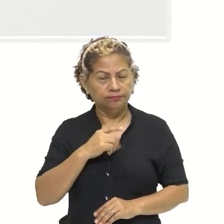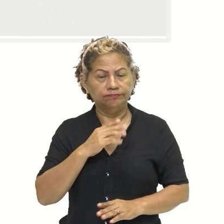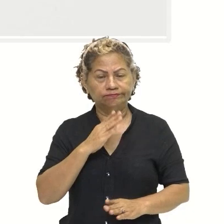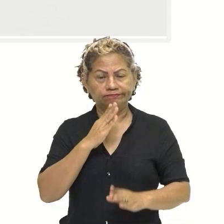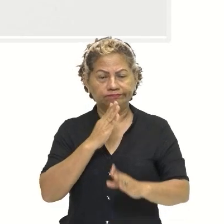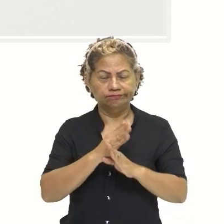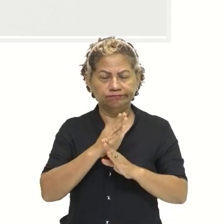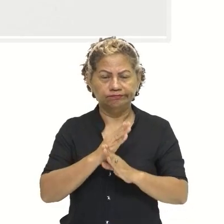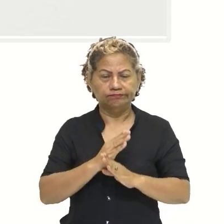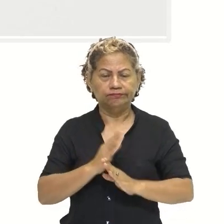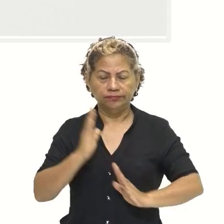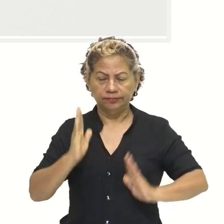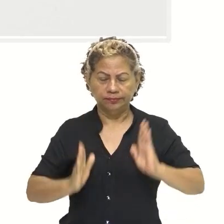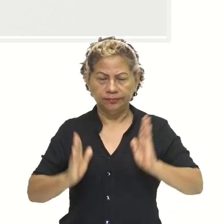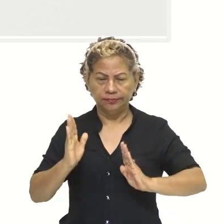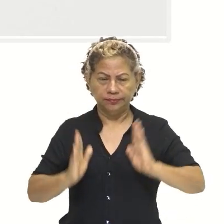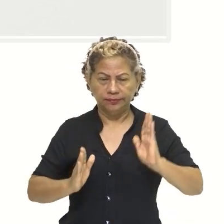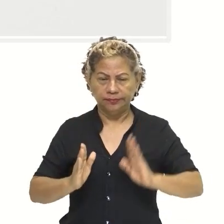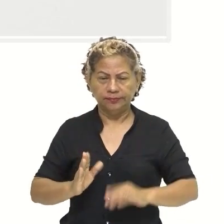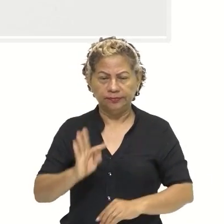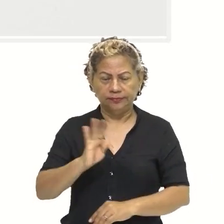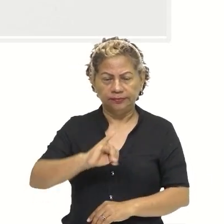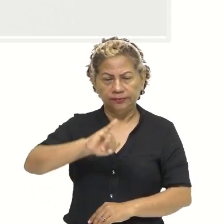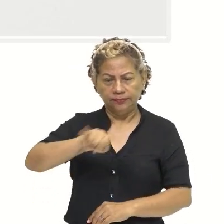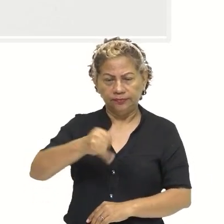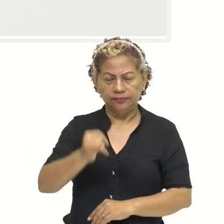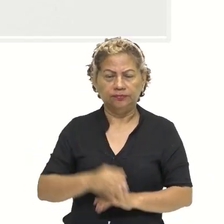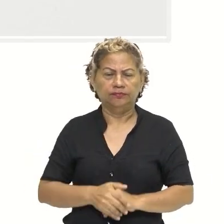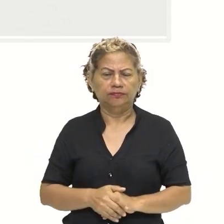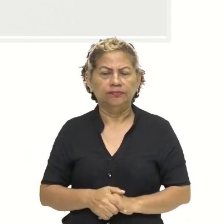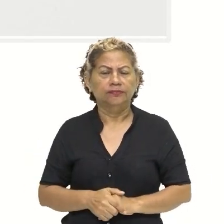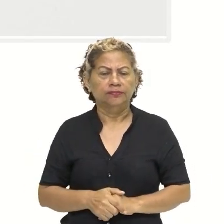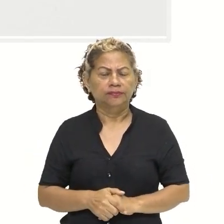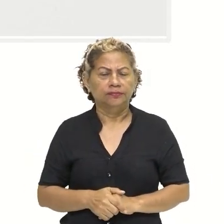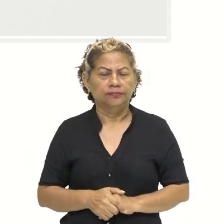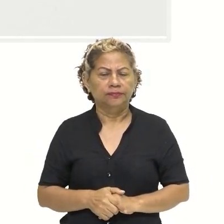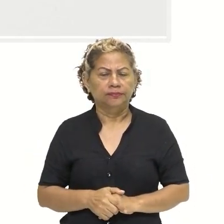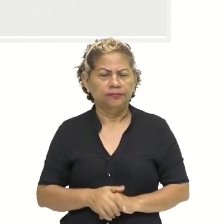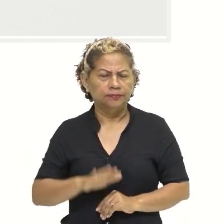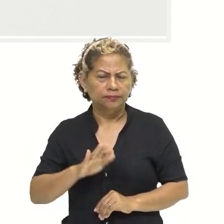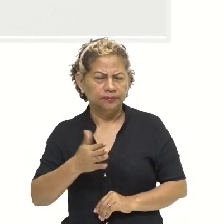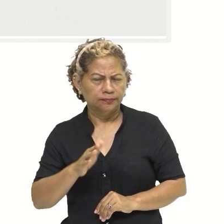Júpiter, que é aproximadamente